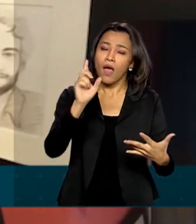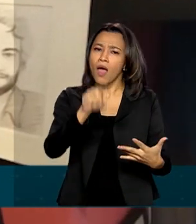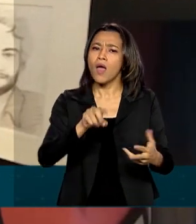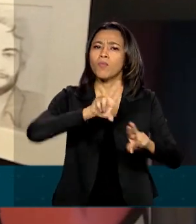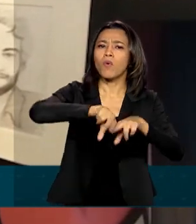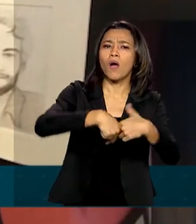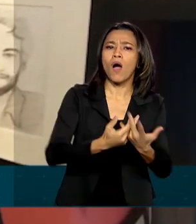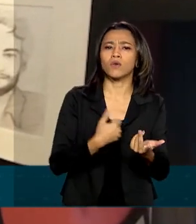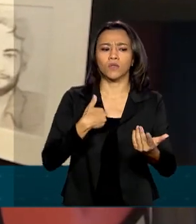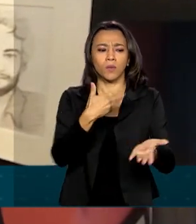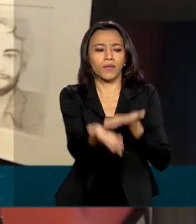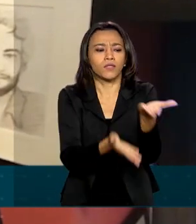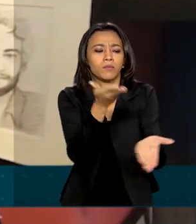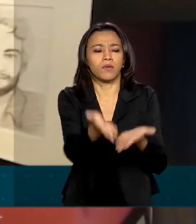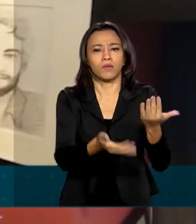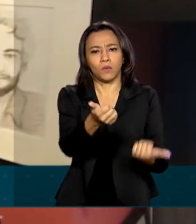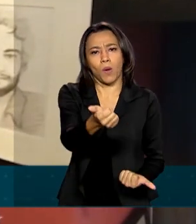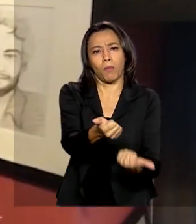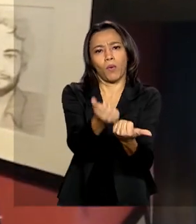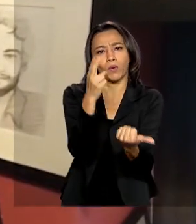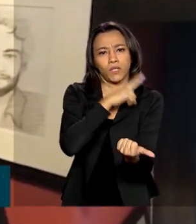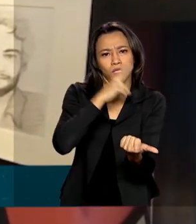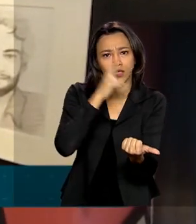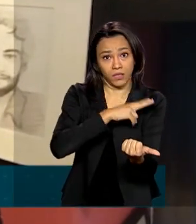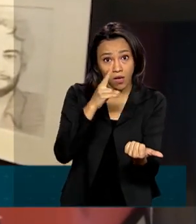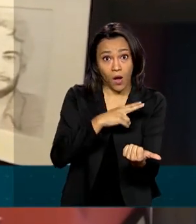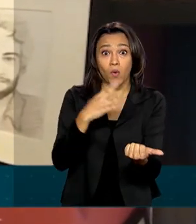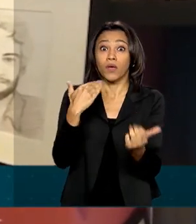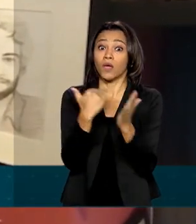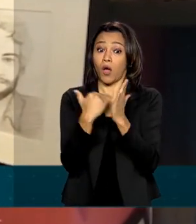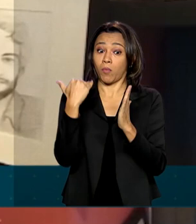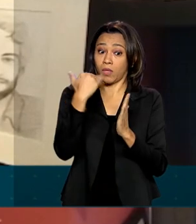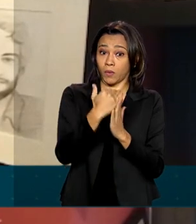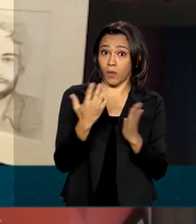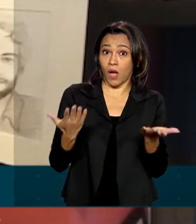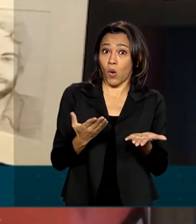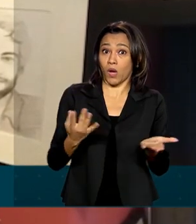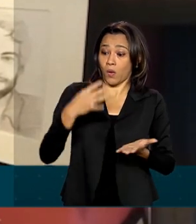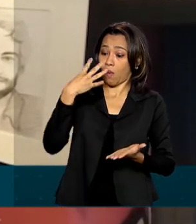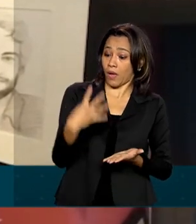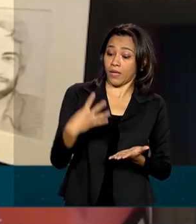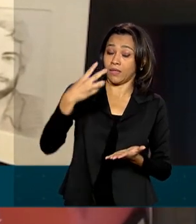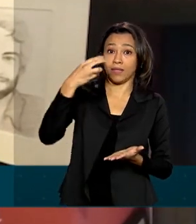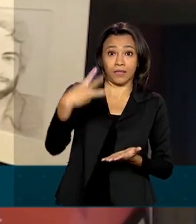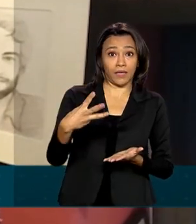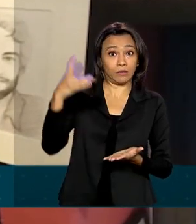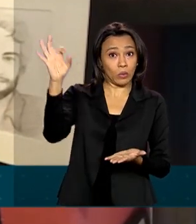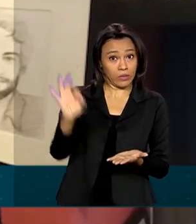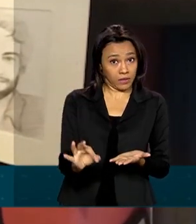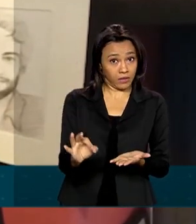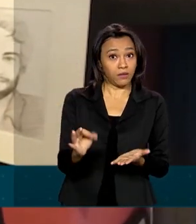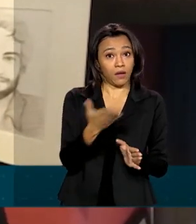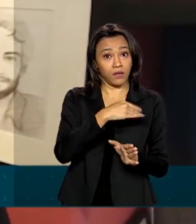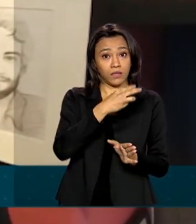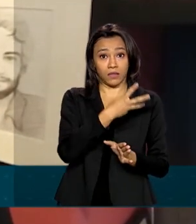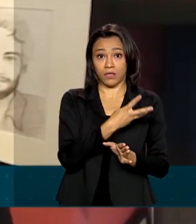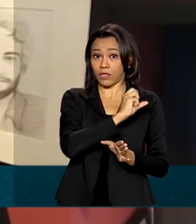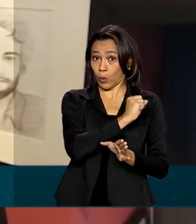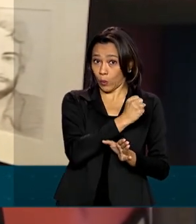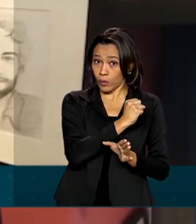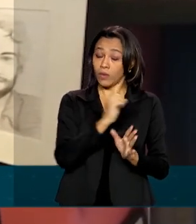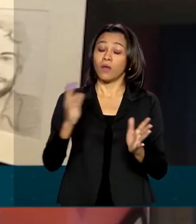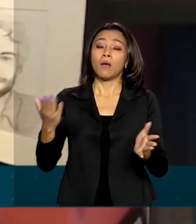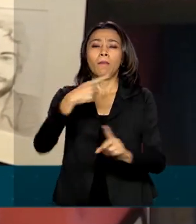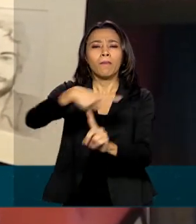do auxílio emergencial, que passou de 38% dos homicídios para 43% dos homicídios. Hoje, já metade da